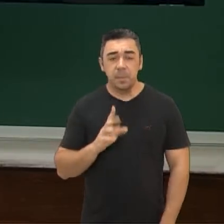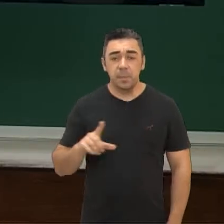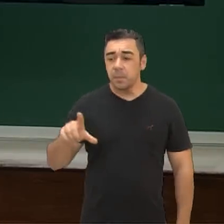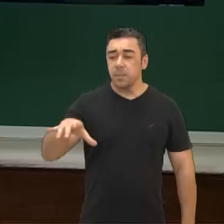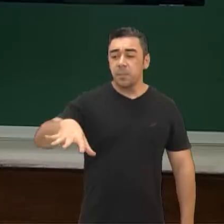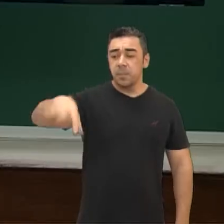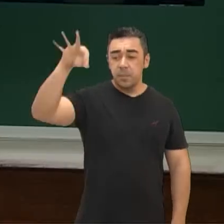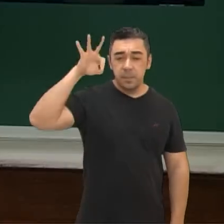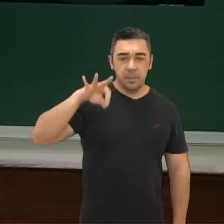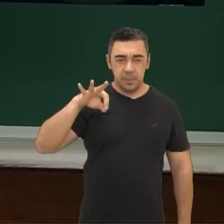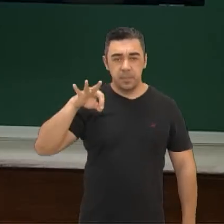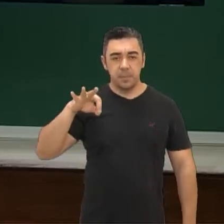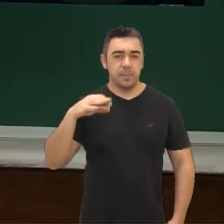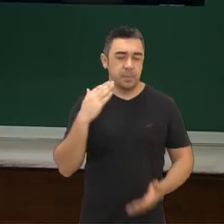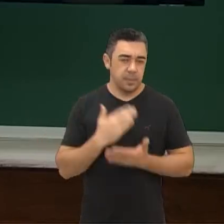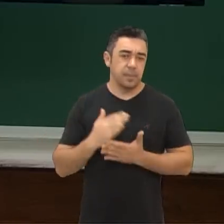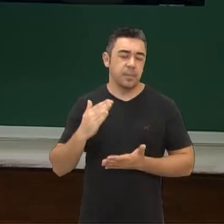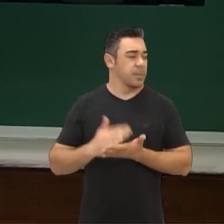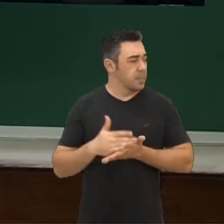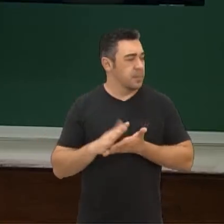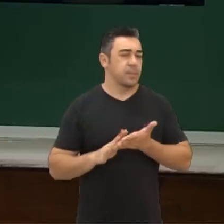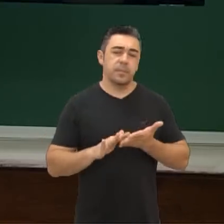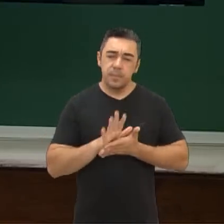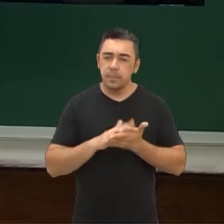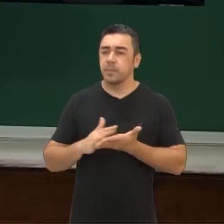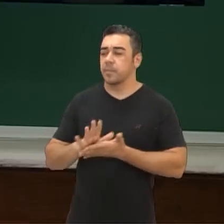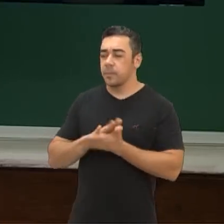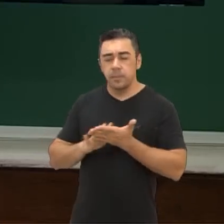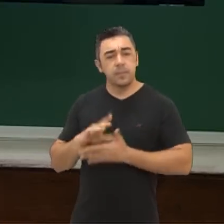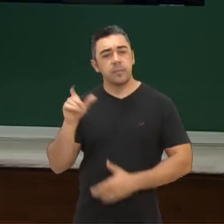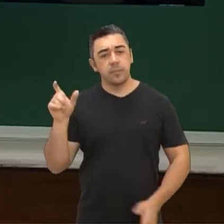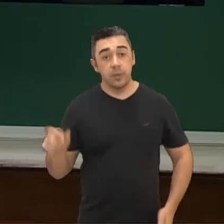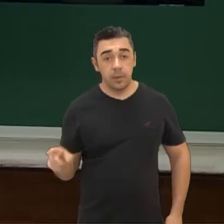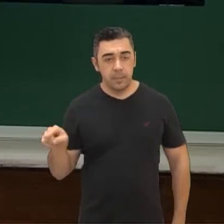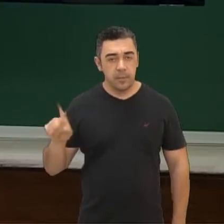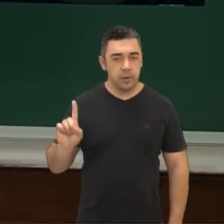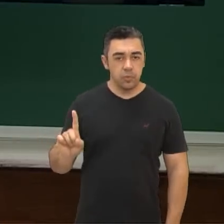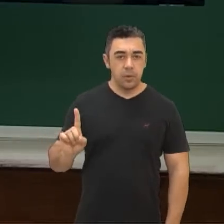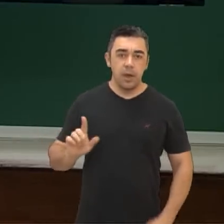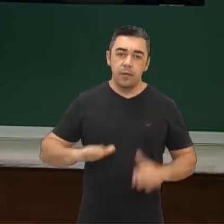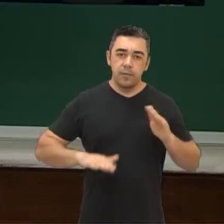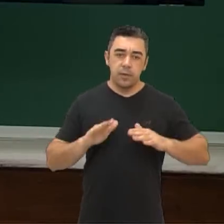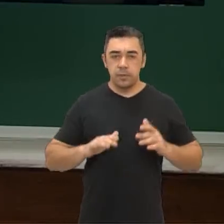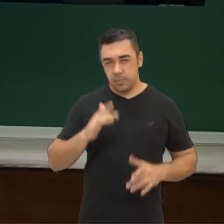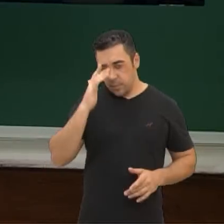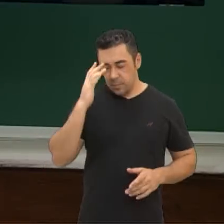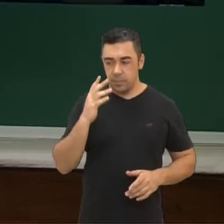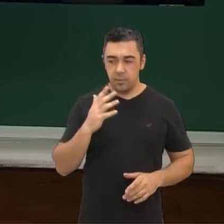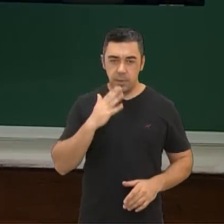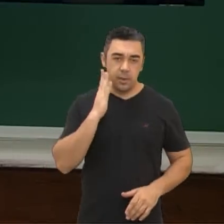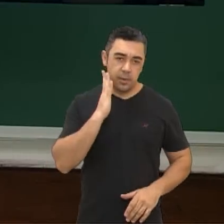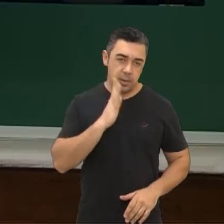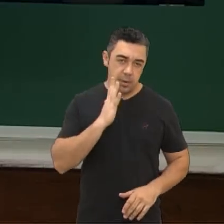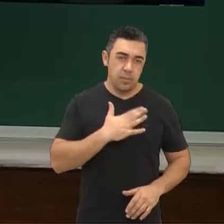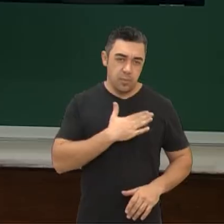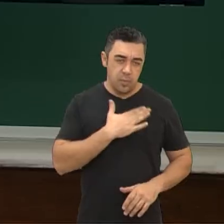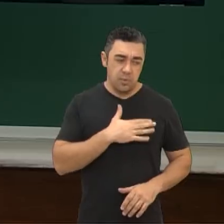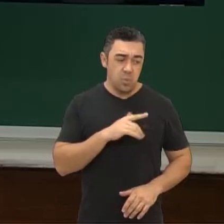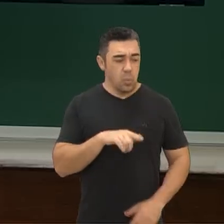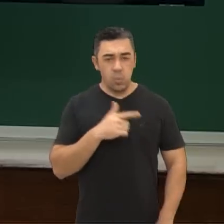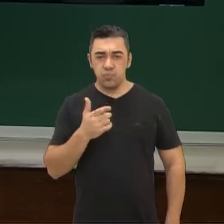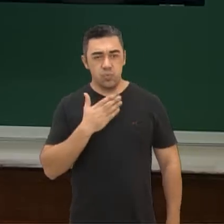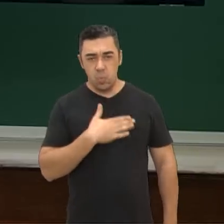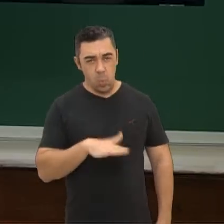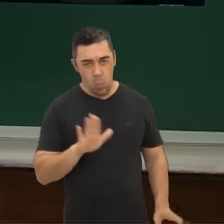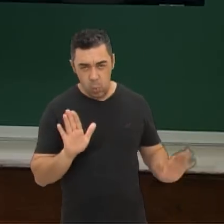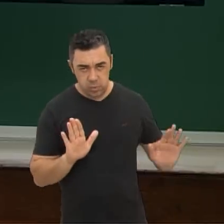alguém do público e outro escolhe mais alguém. Então, essa é uma característica bem interessante que dentro da rua, né, dentro da rua é estranho,